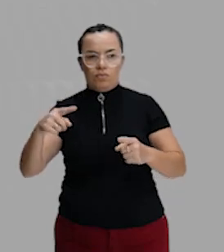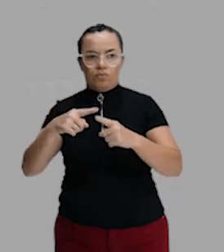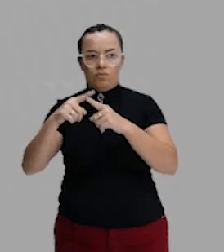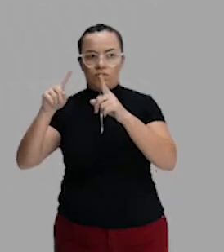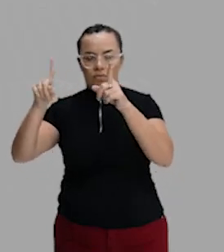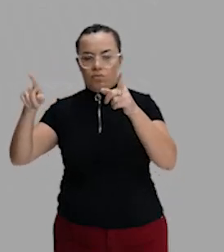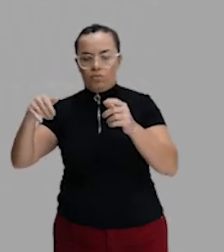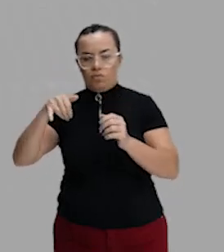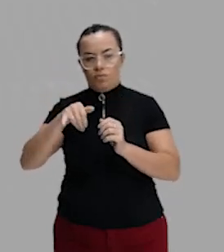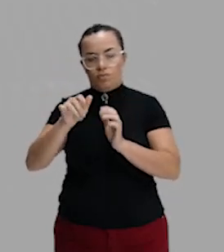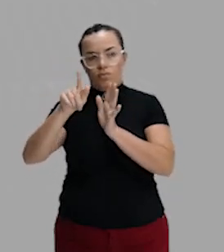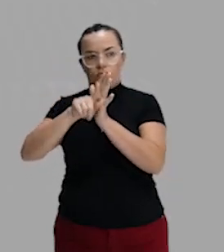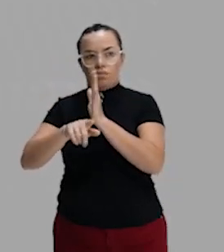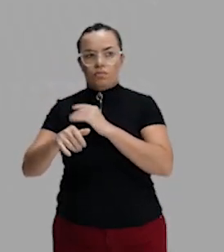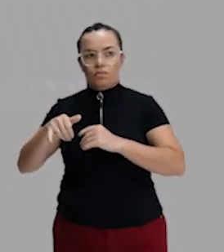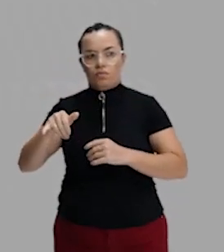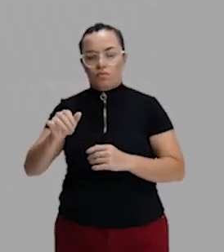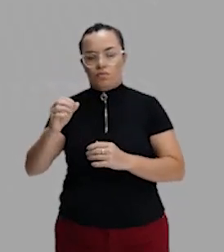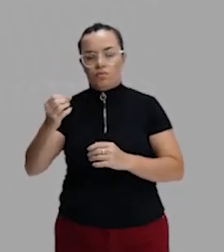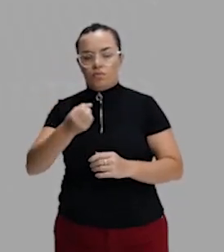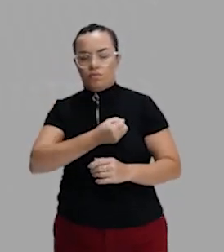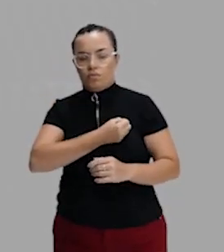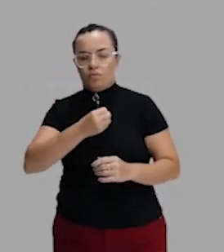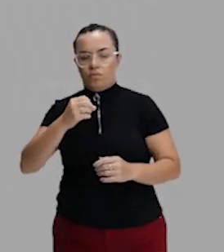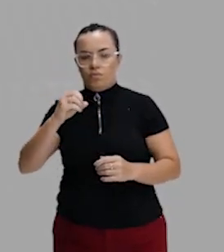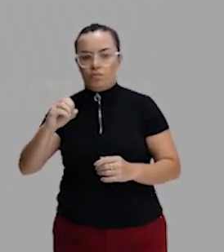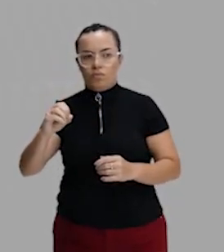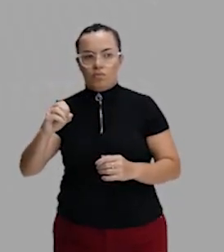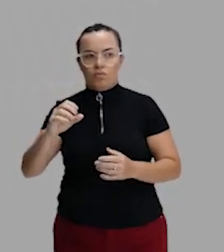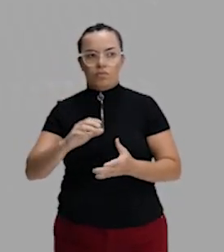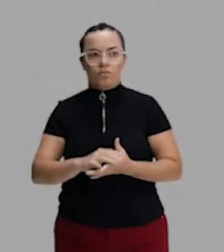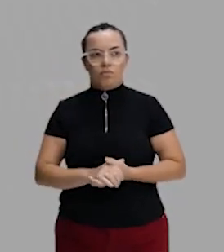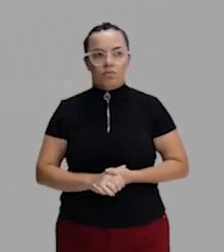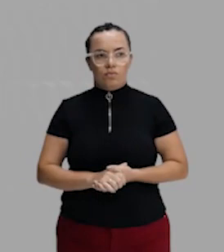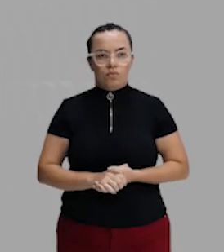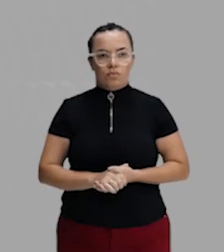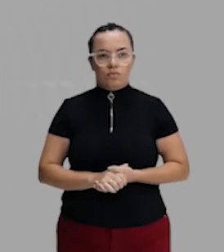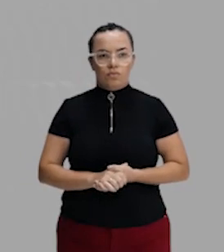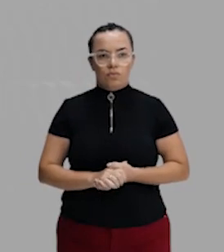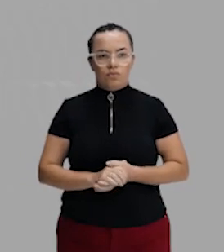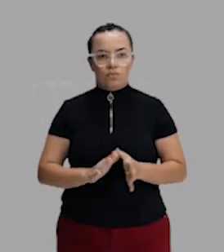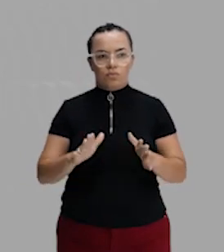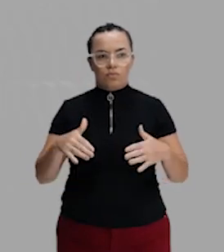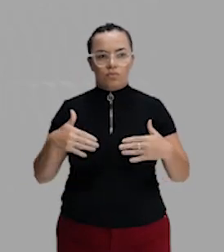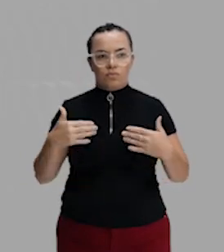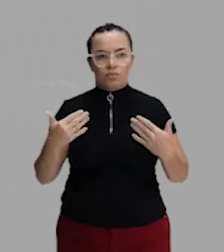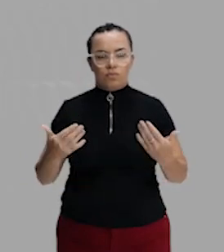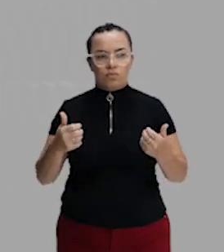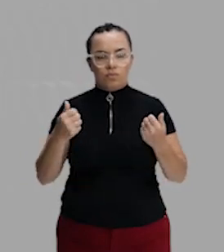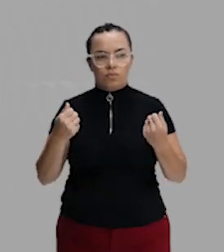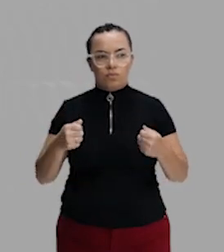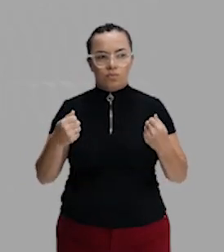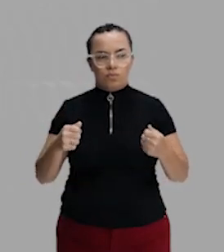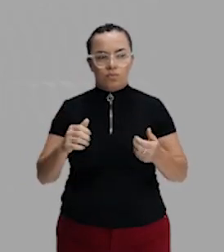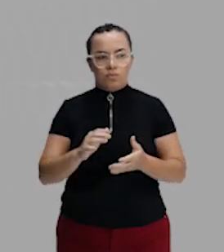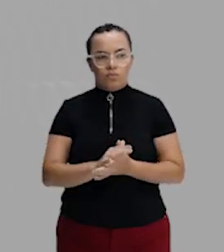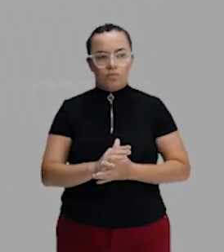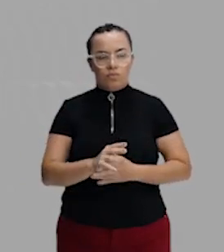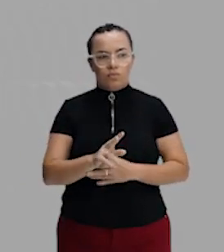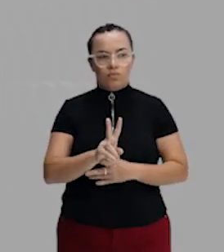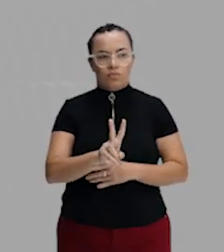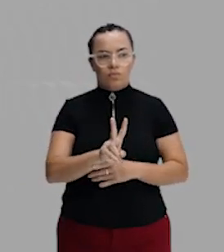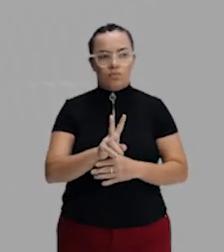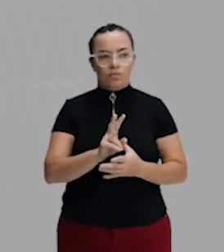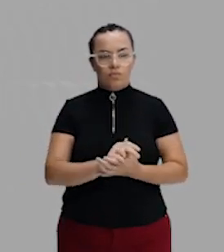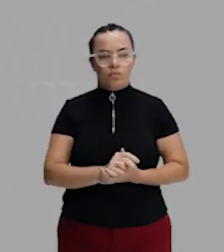menos y0. Tá? Quais são as coordenadas do vértice que eu preciso? Menos